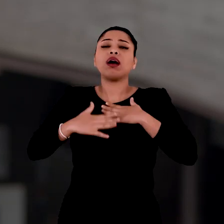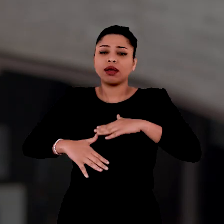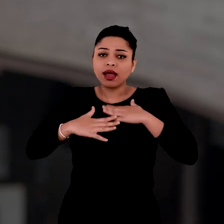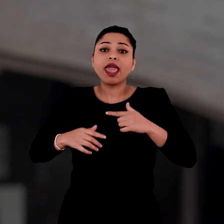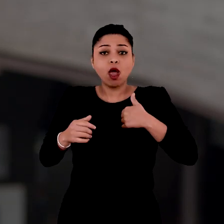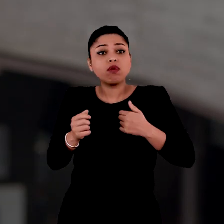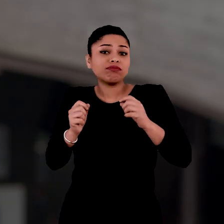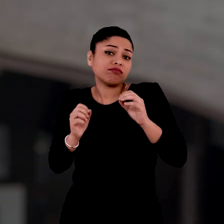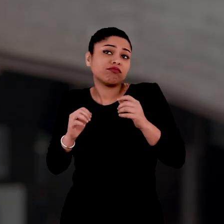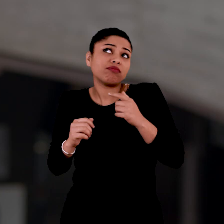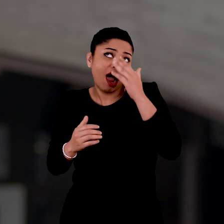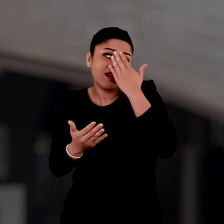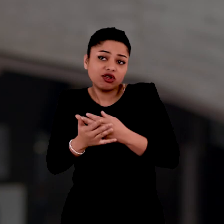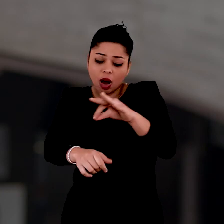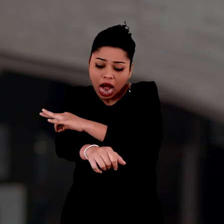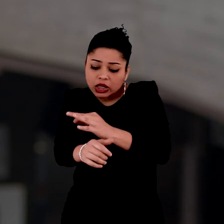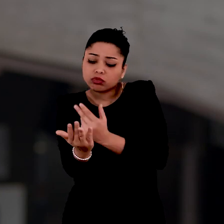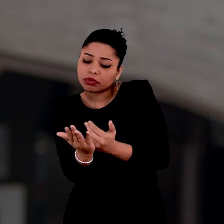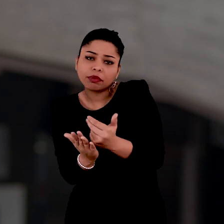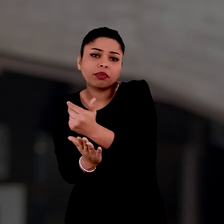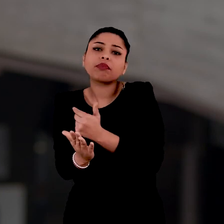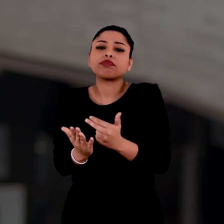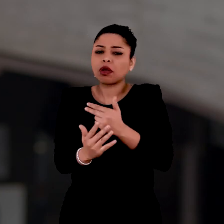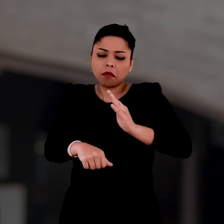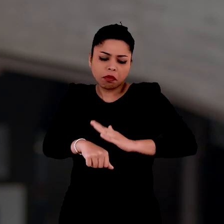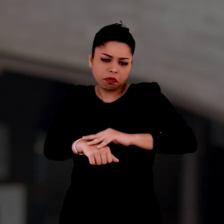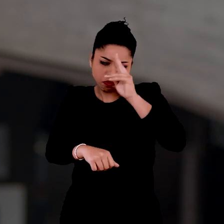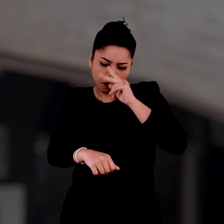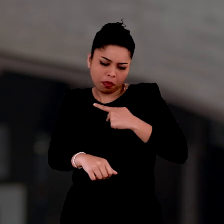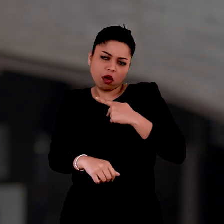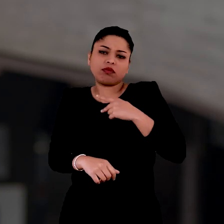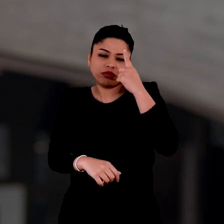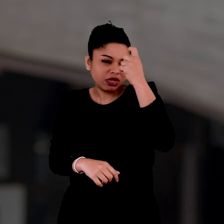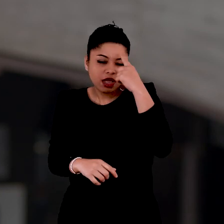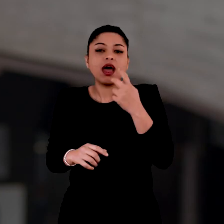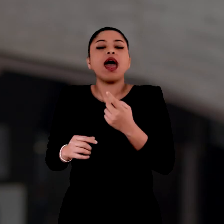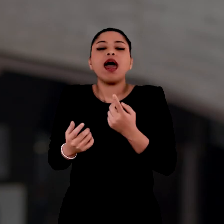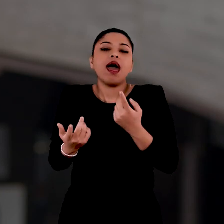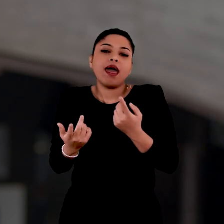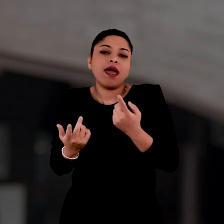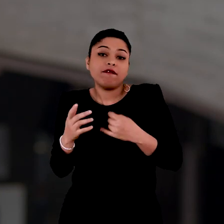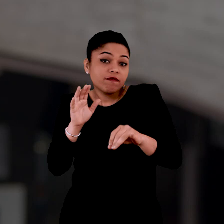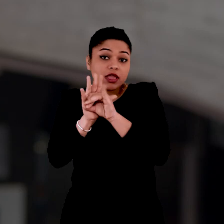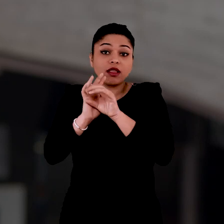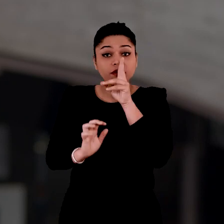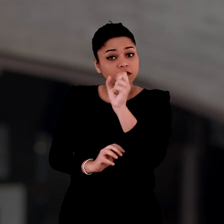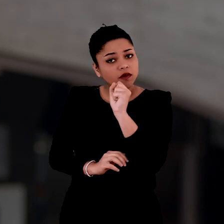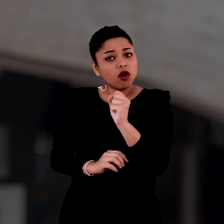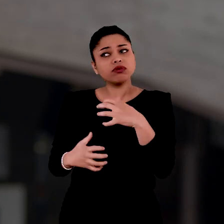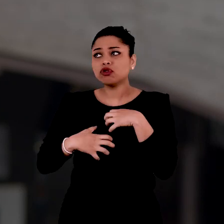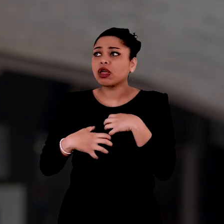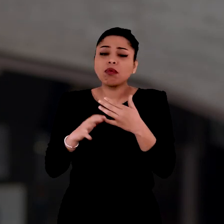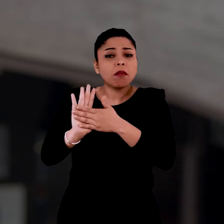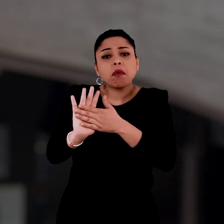eu acho que as cidades avançam, a sociedade muda, e a gente hoje tem um novo